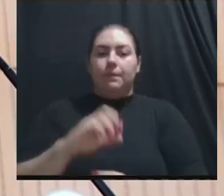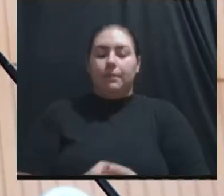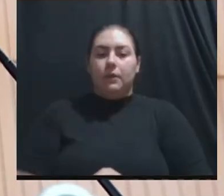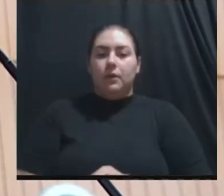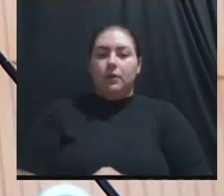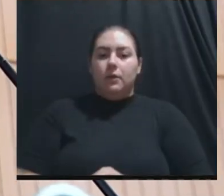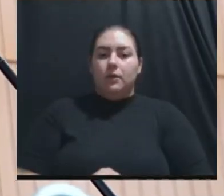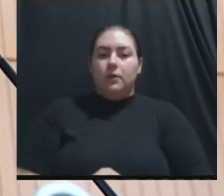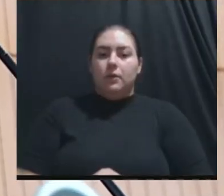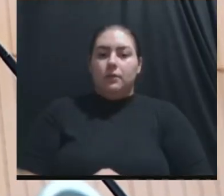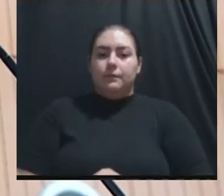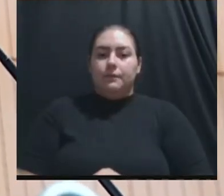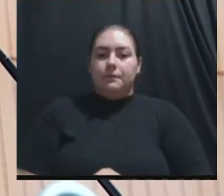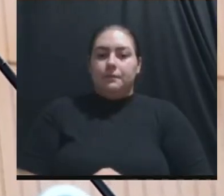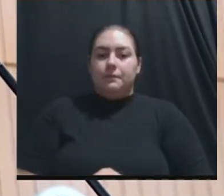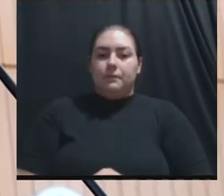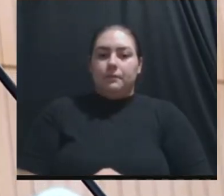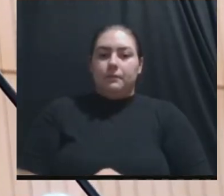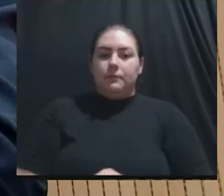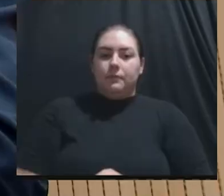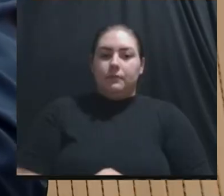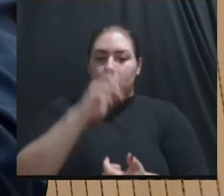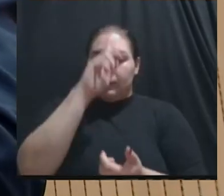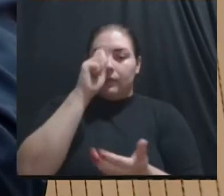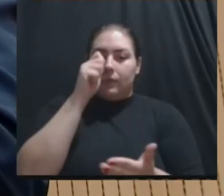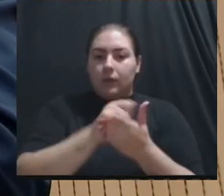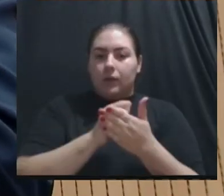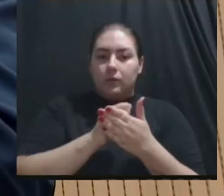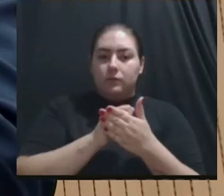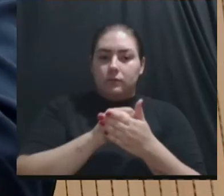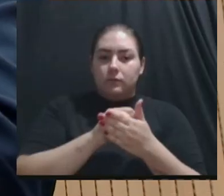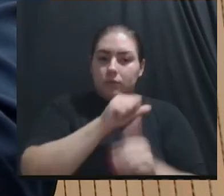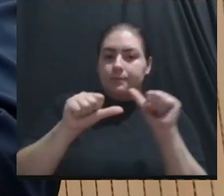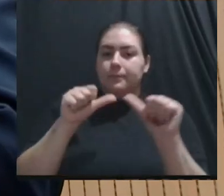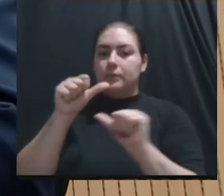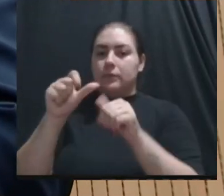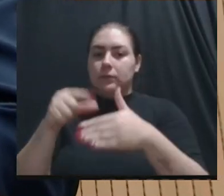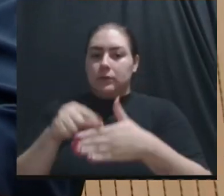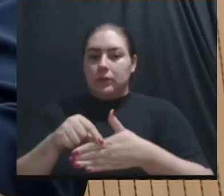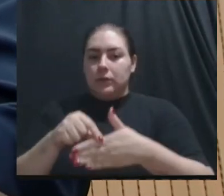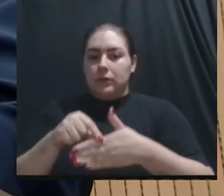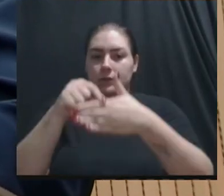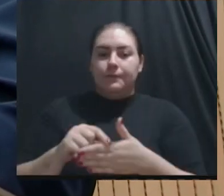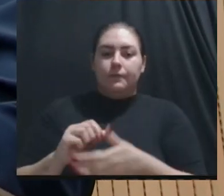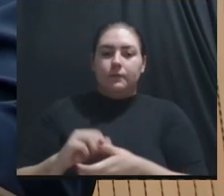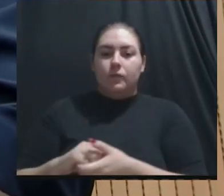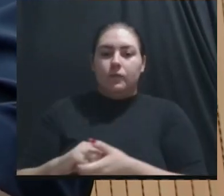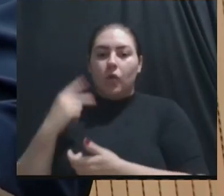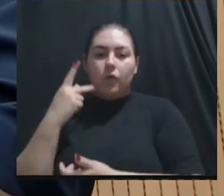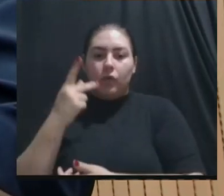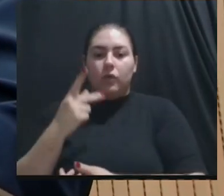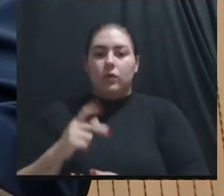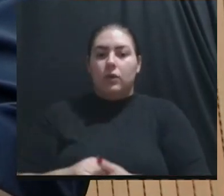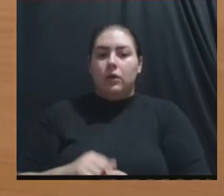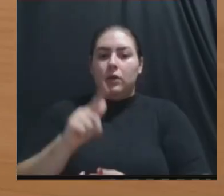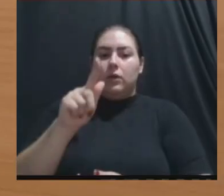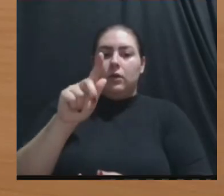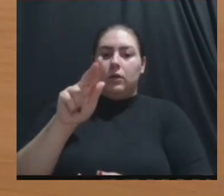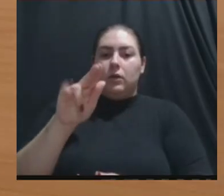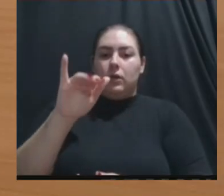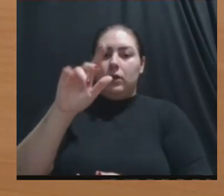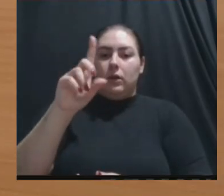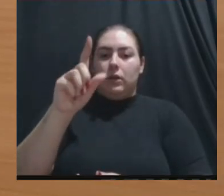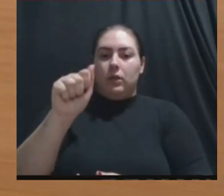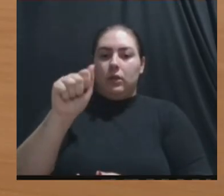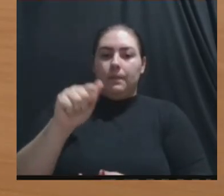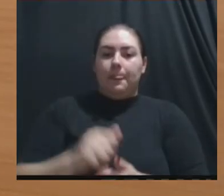rodízio entre os parlamentares na liderança. A vereadora Guida Calisto assume a vice-liderança. E